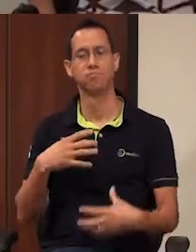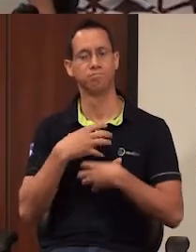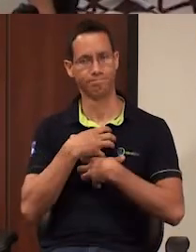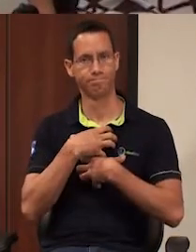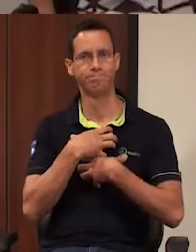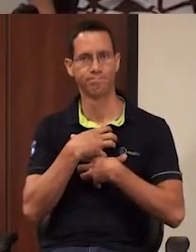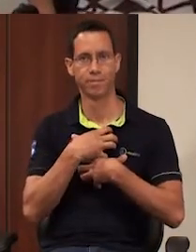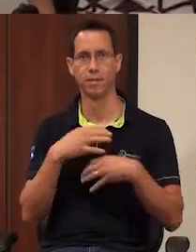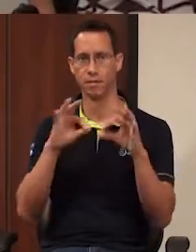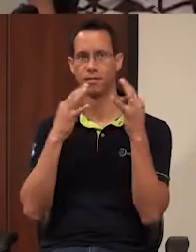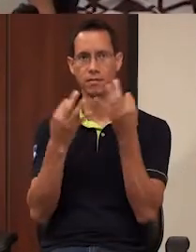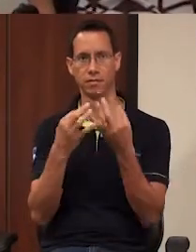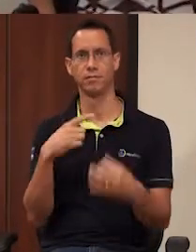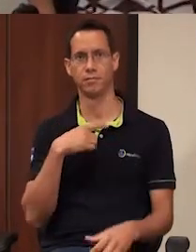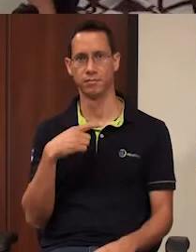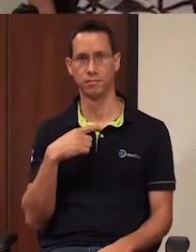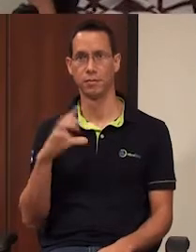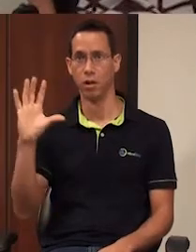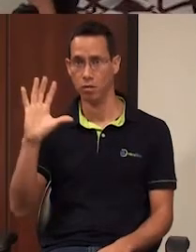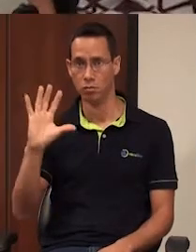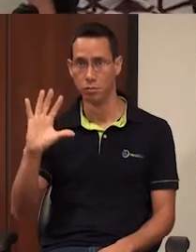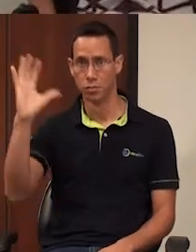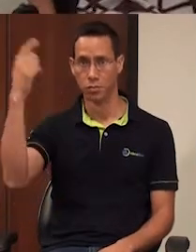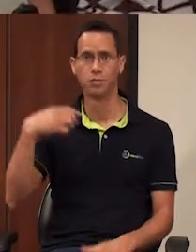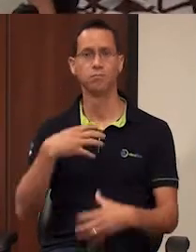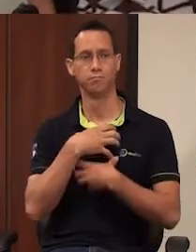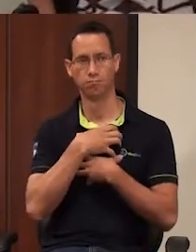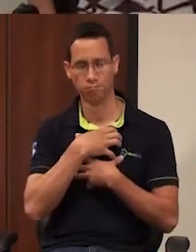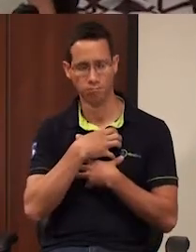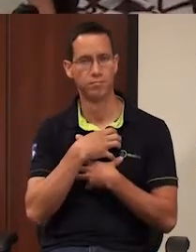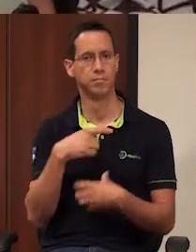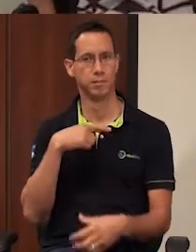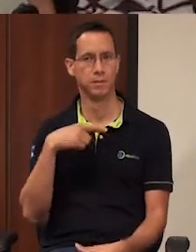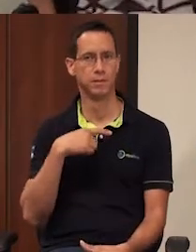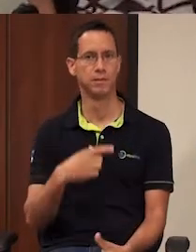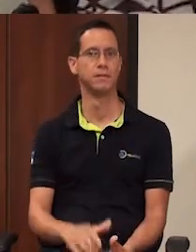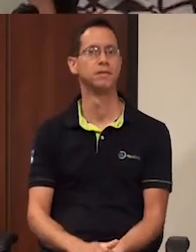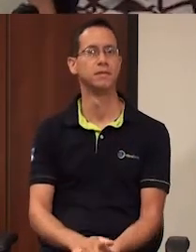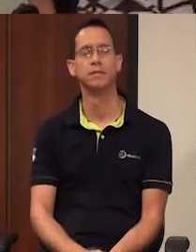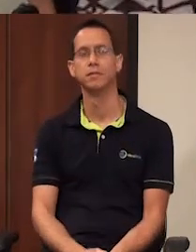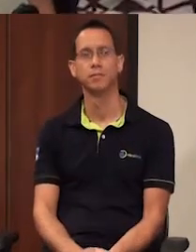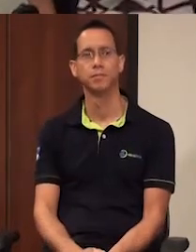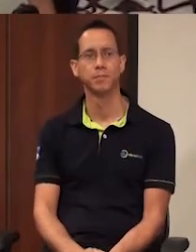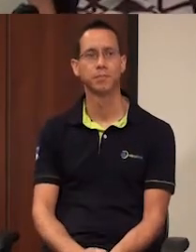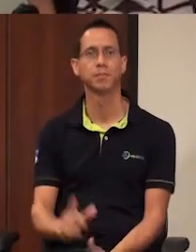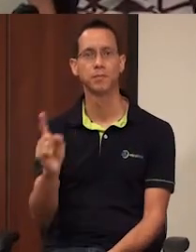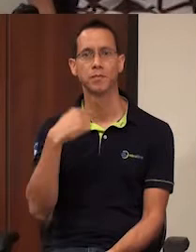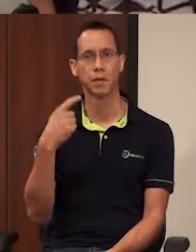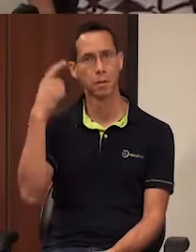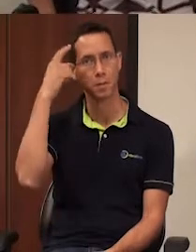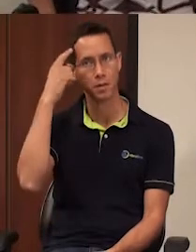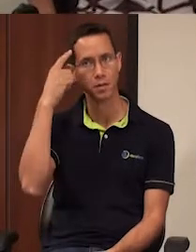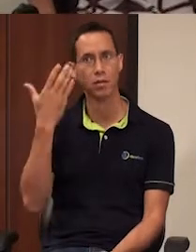um luto. Quando as pessoas se veem nessa situação, elas passam por um luto. E todo mundo pensa, meu filho